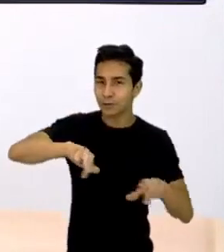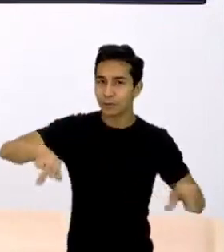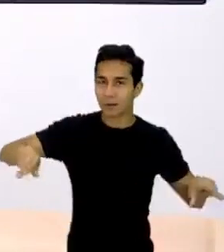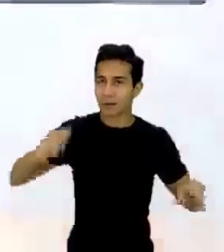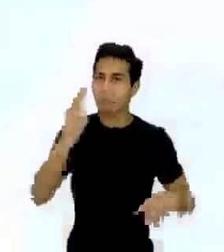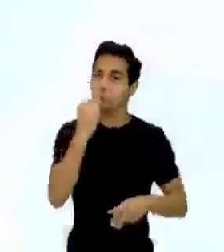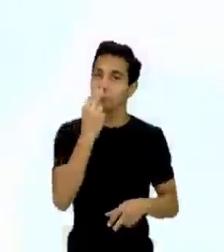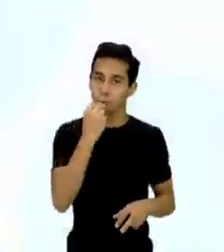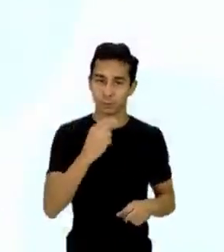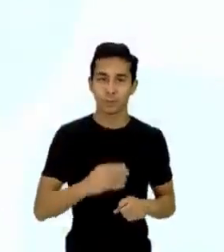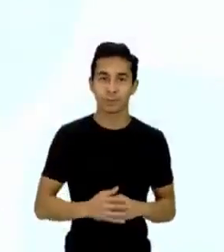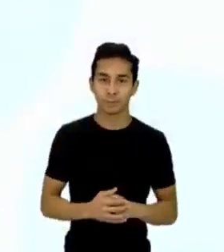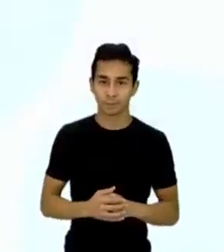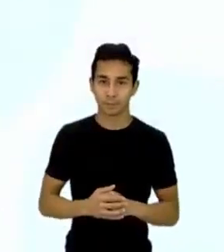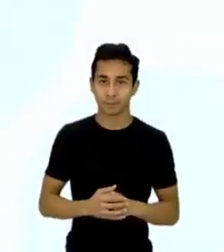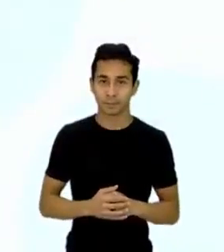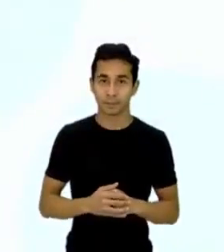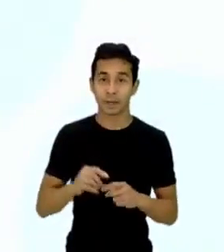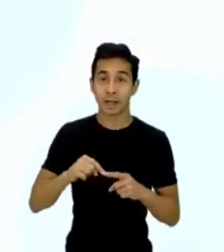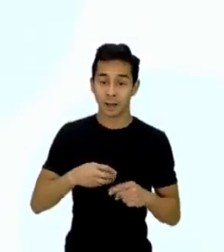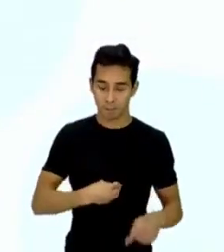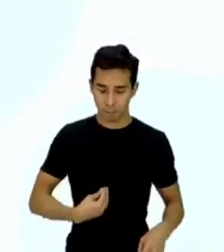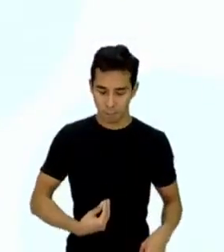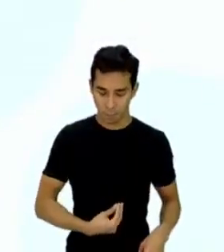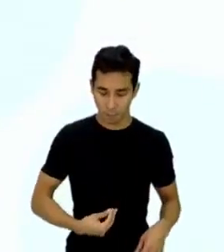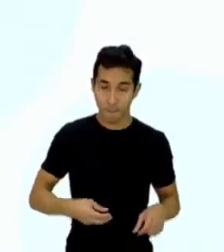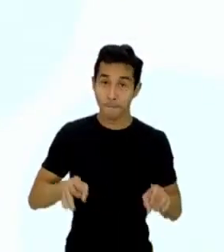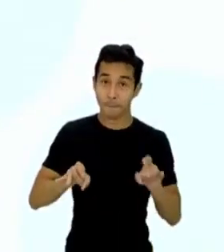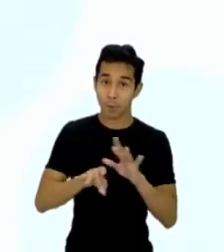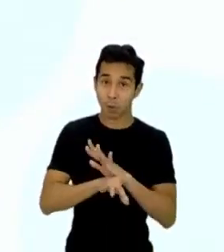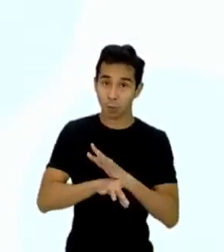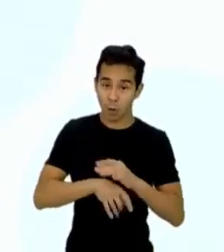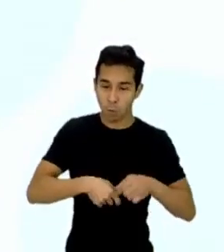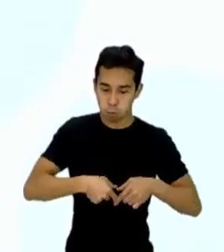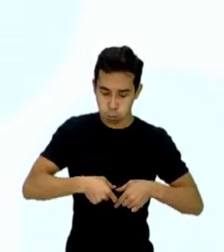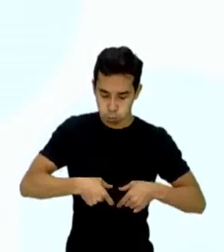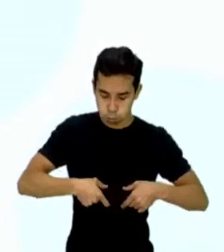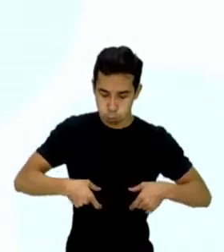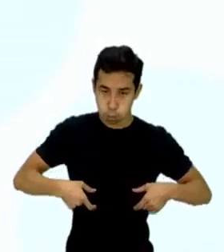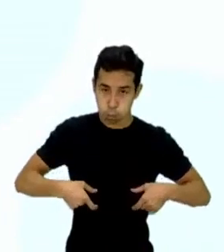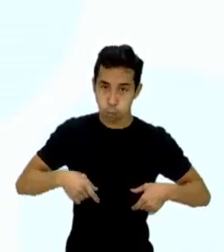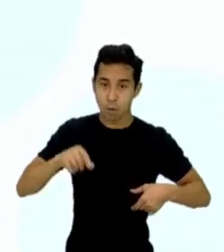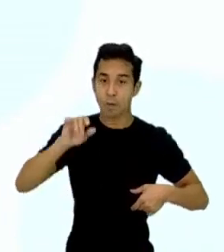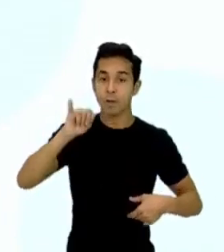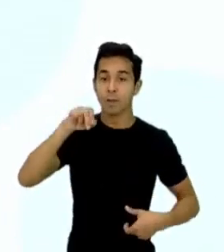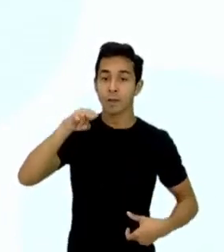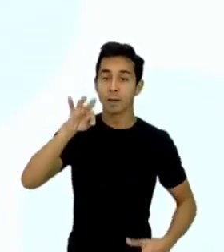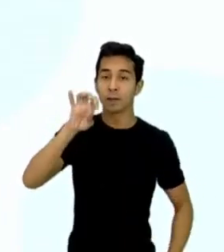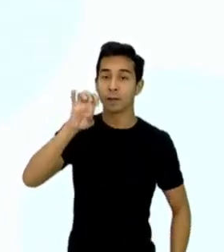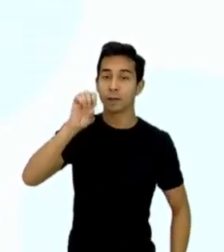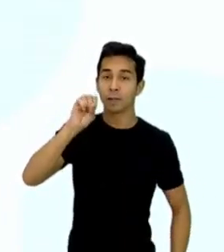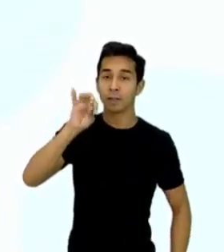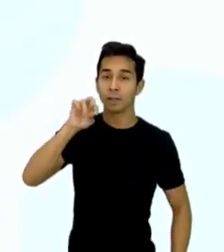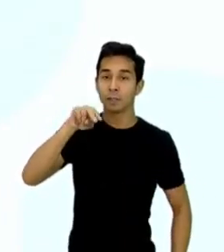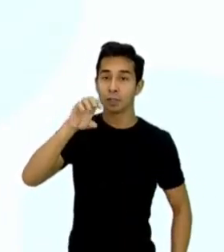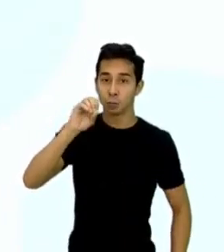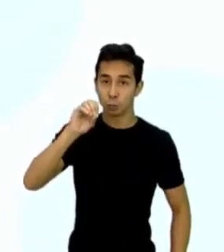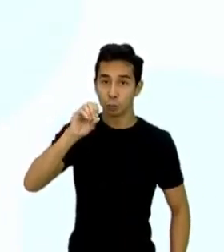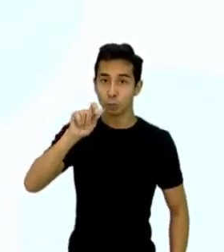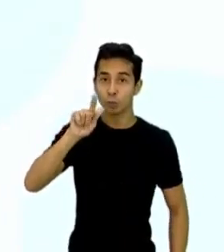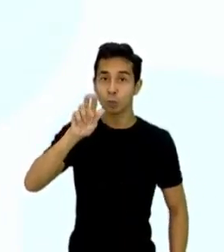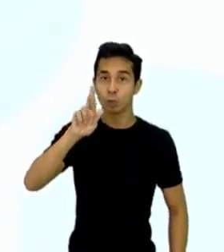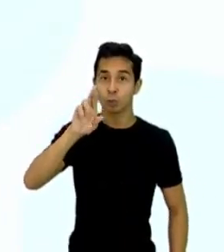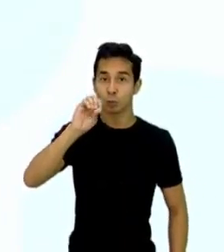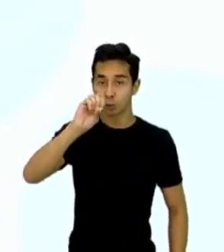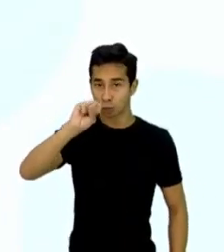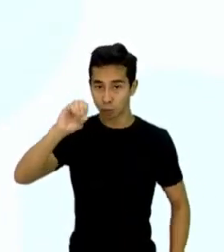para o intestino grosso, onde vai absorver água desse restante aí que já não dá mais para absorver